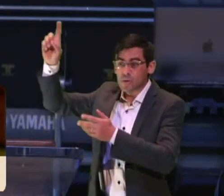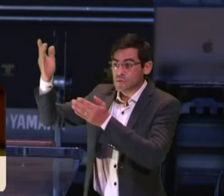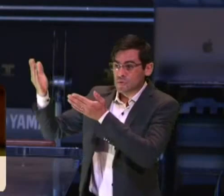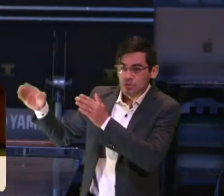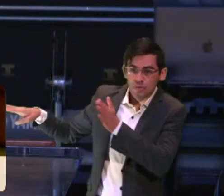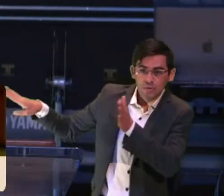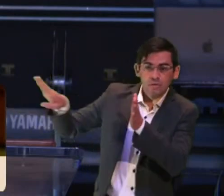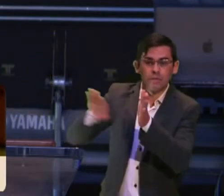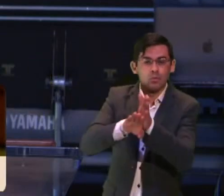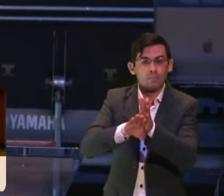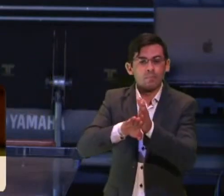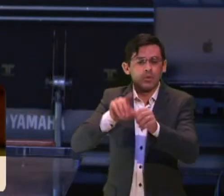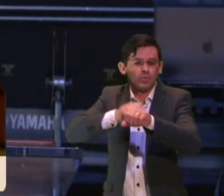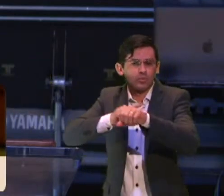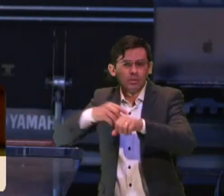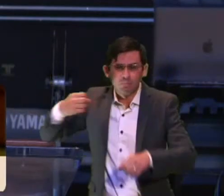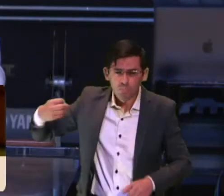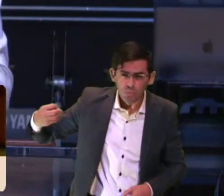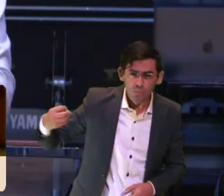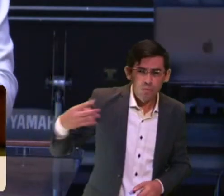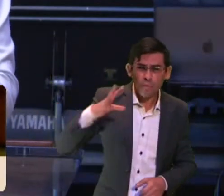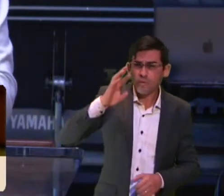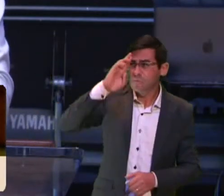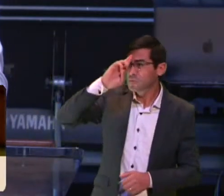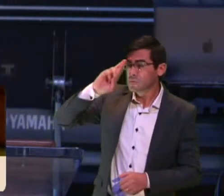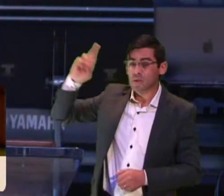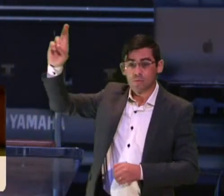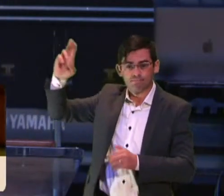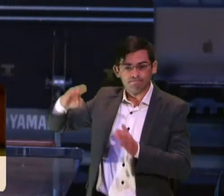de Deus chegou.